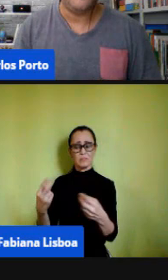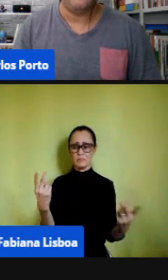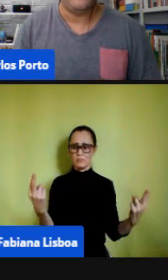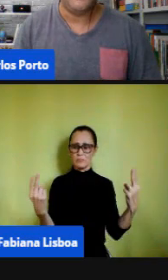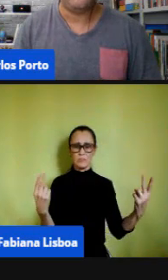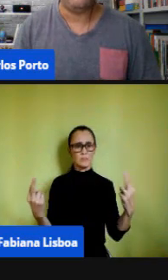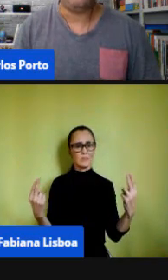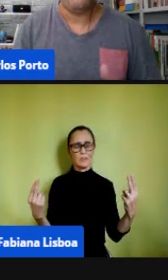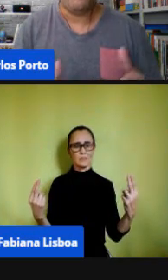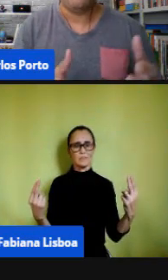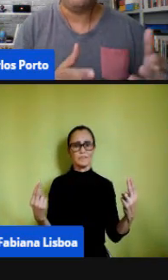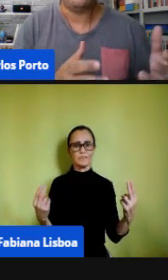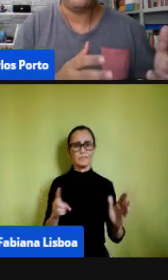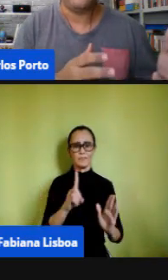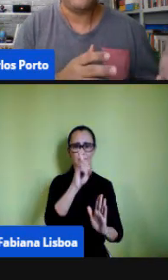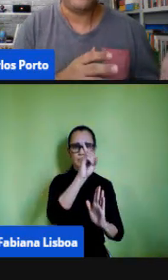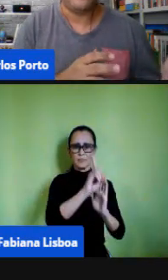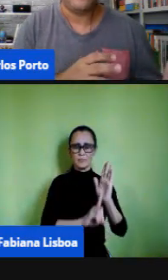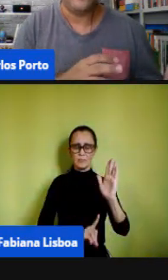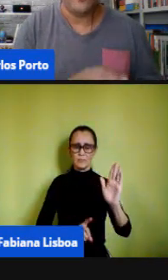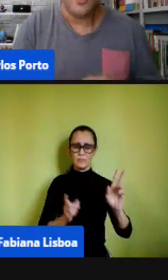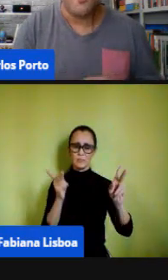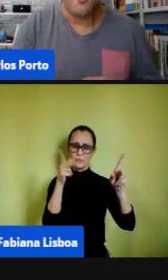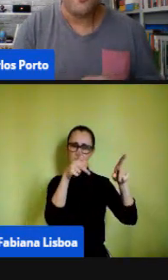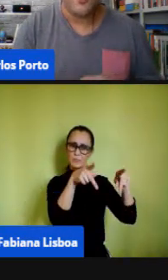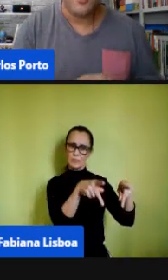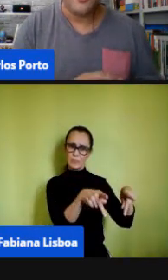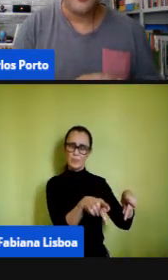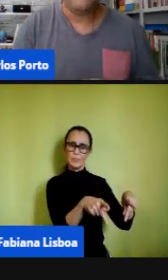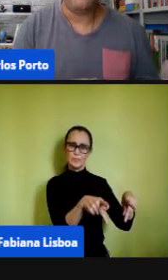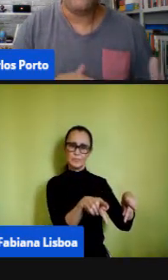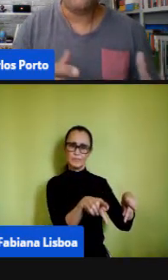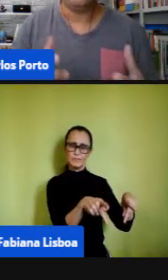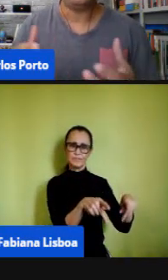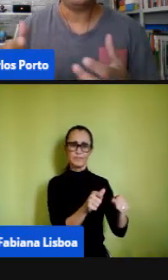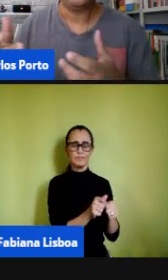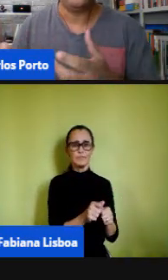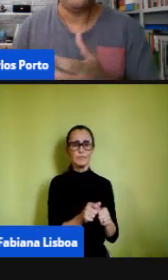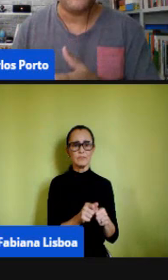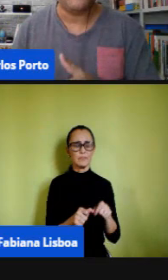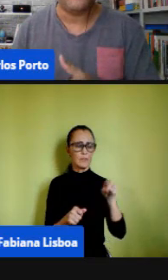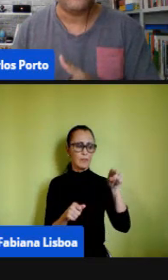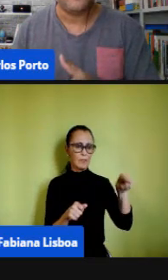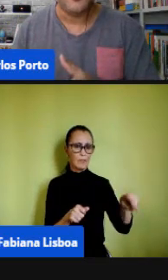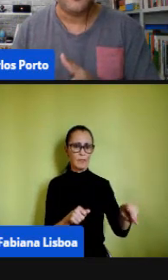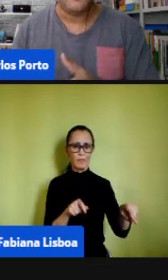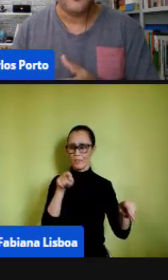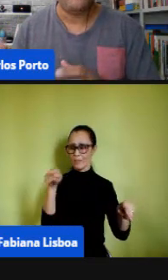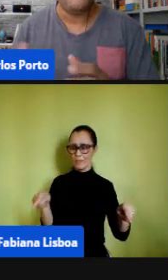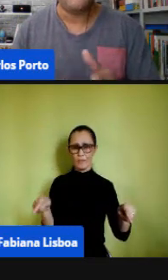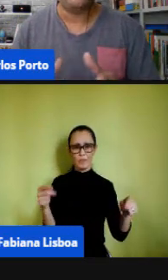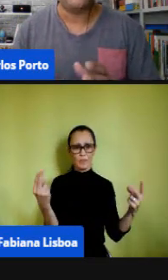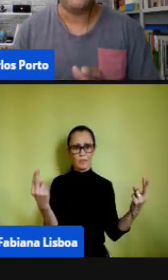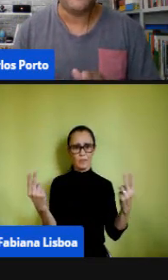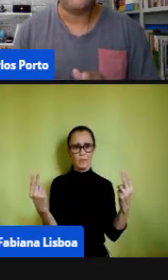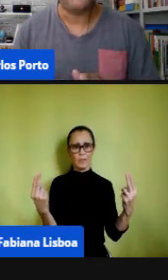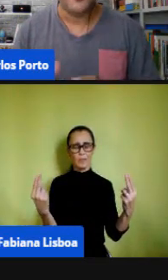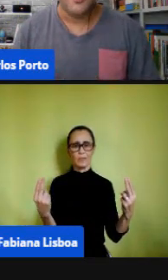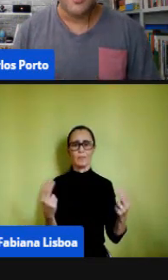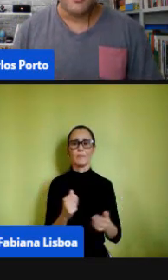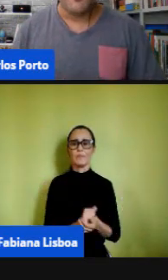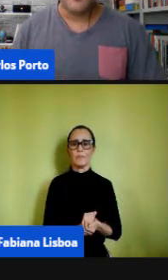passa a ser um direito dos povos do campo e dos povos urbanos, né? Digamos